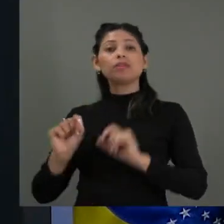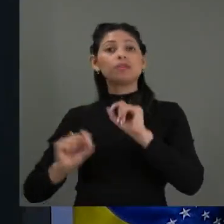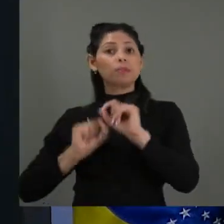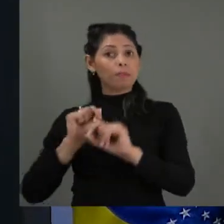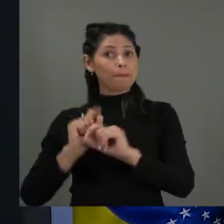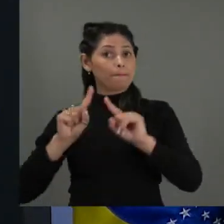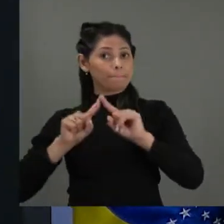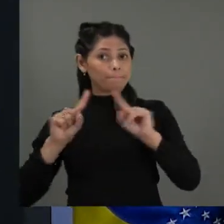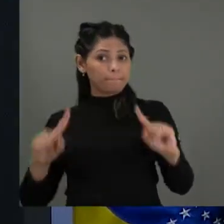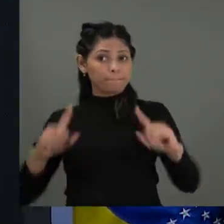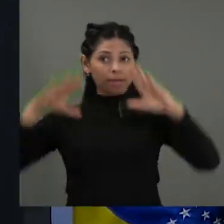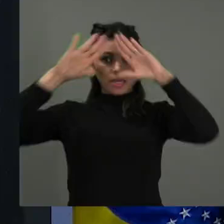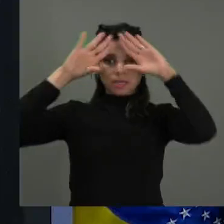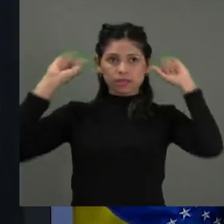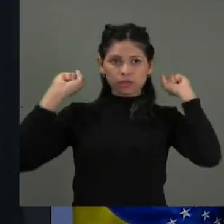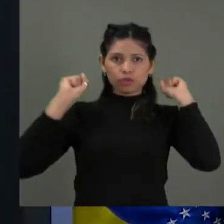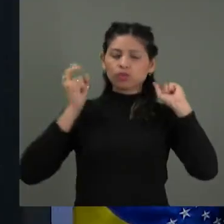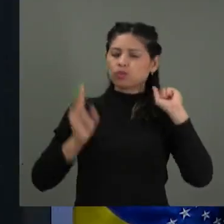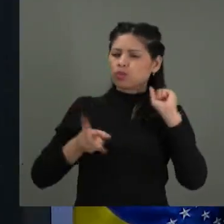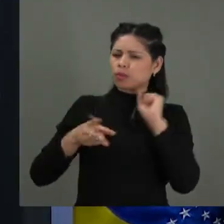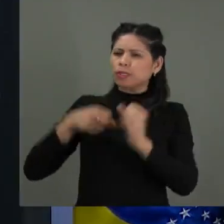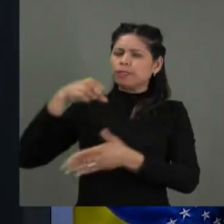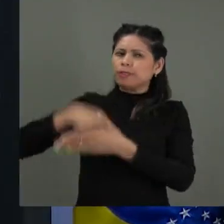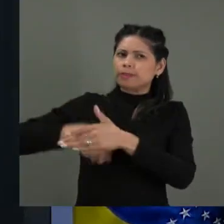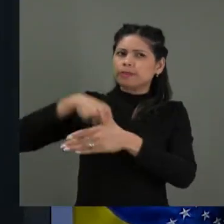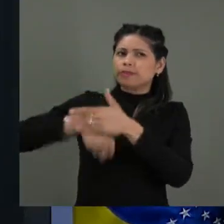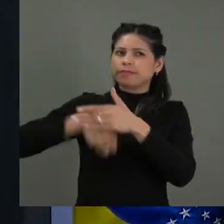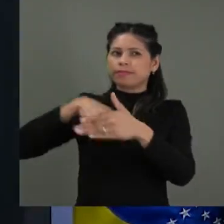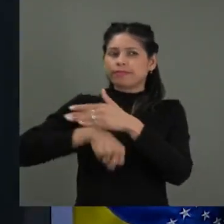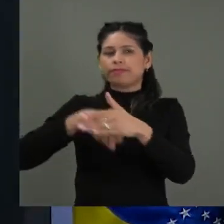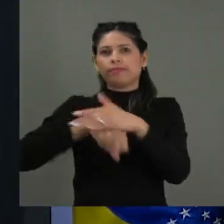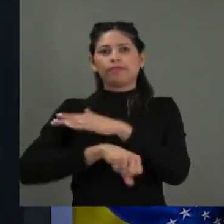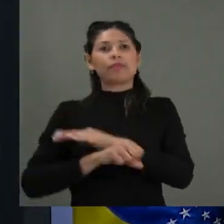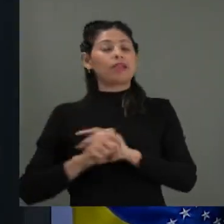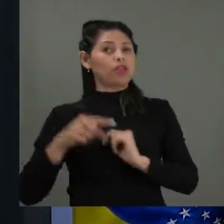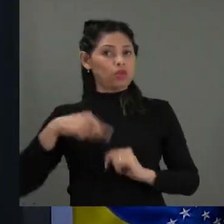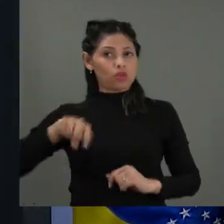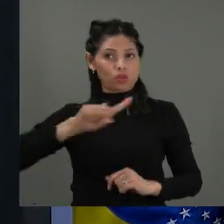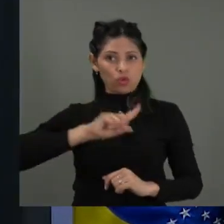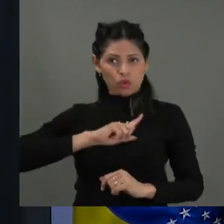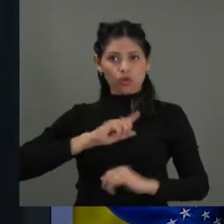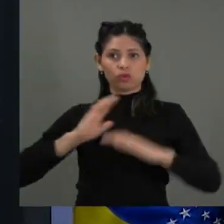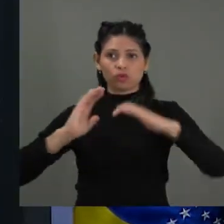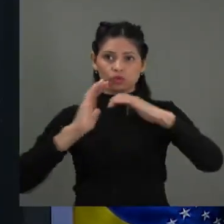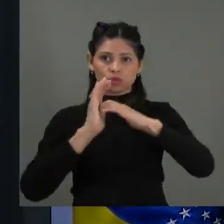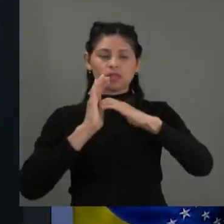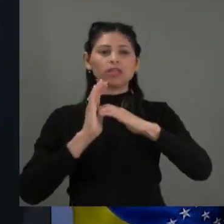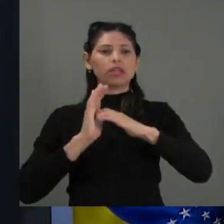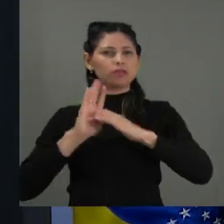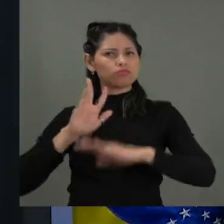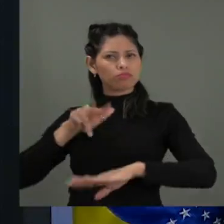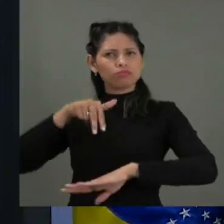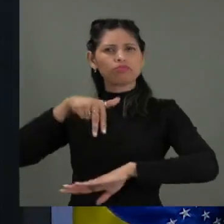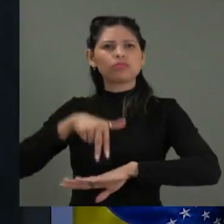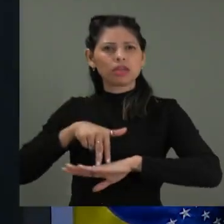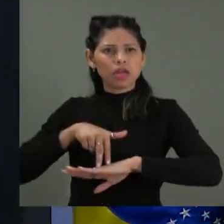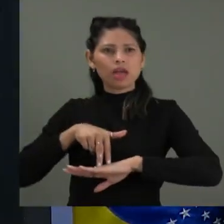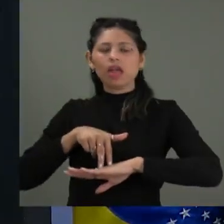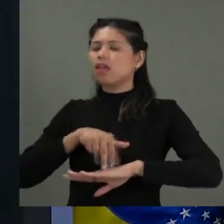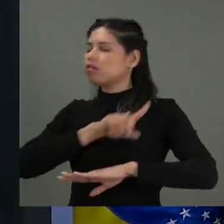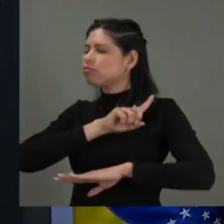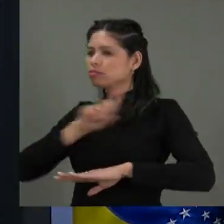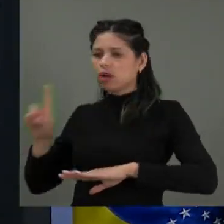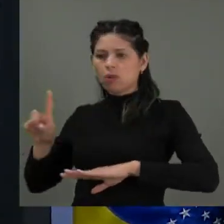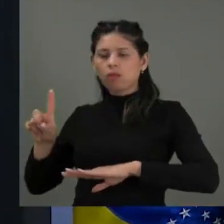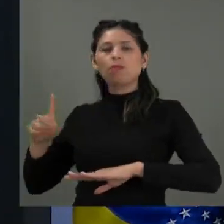está ainda insistindo, mas o Senado já começou a reagir, né, porque a tolerância tem que ser 0